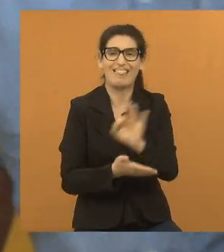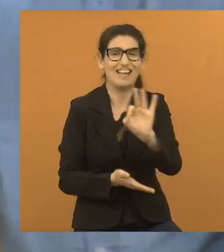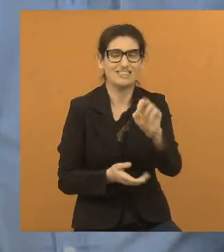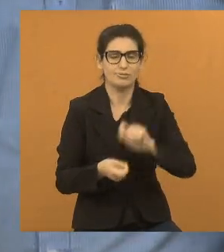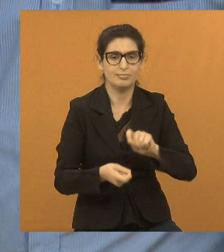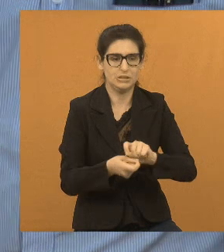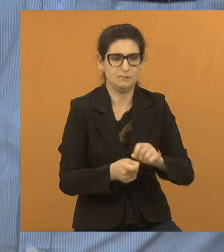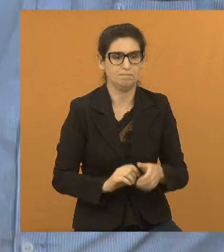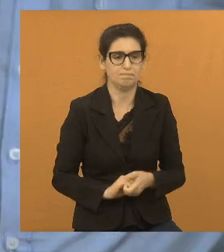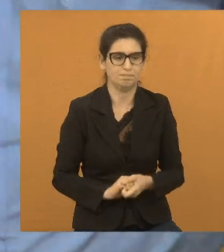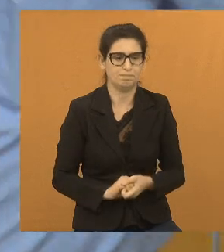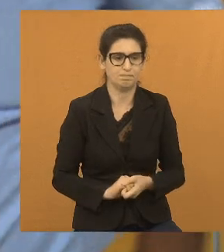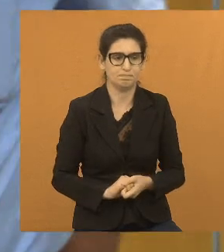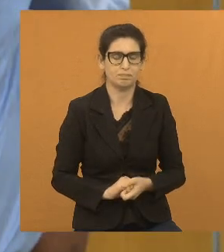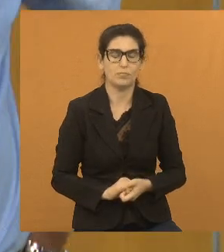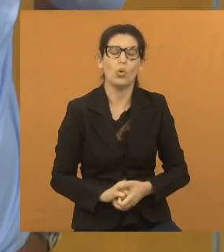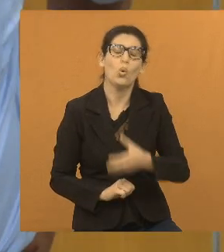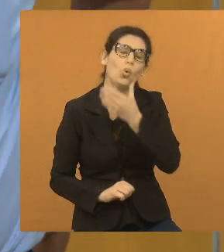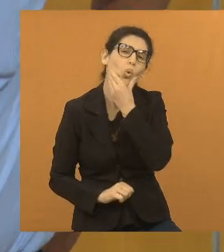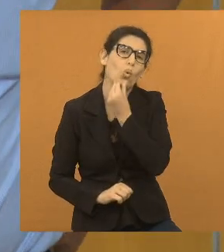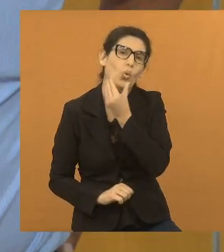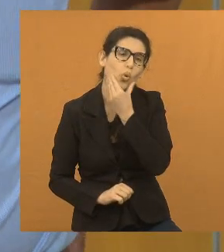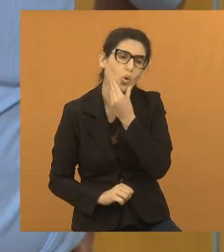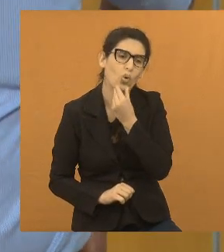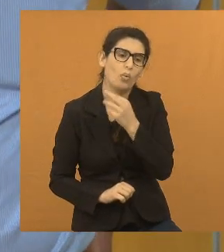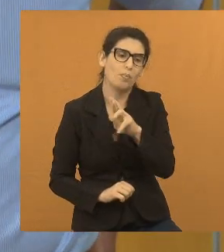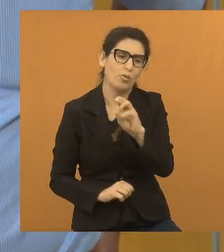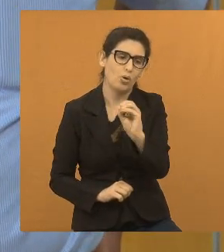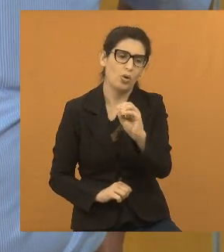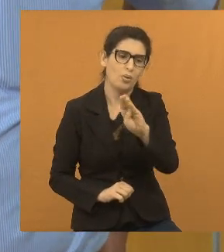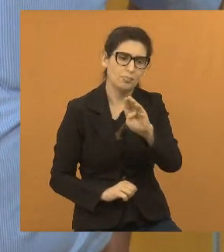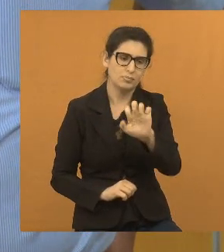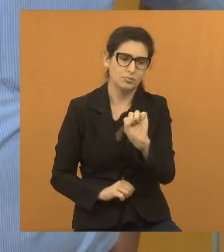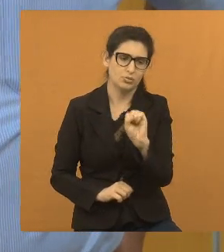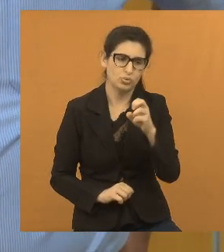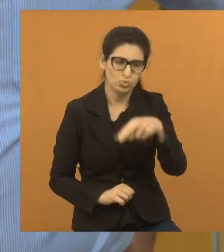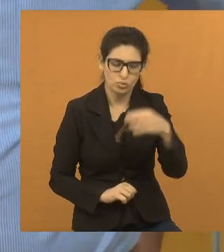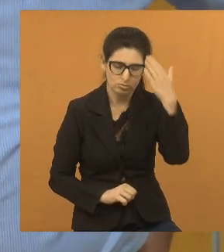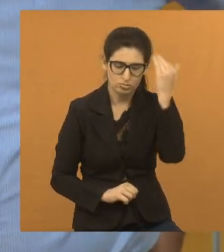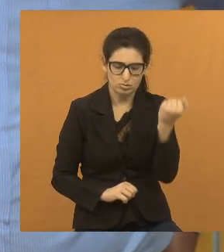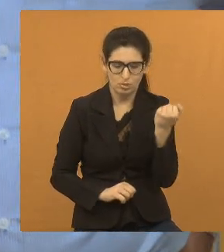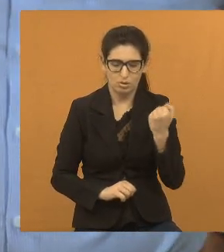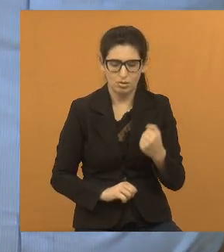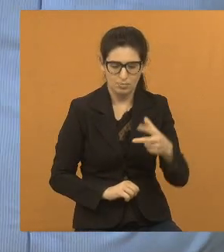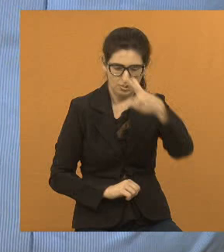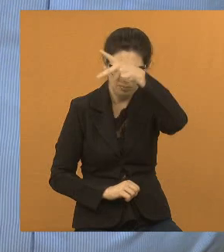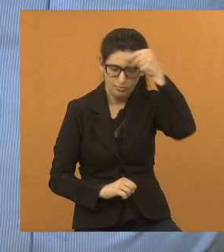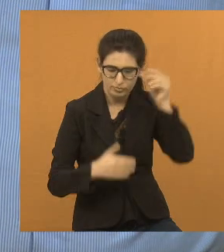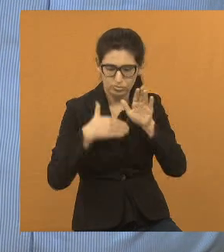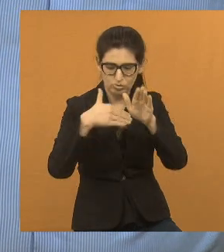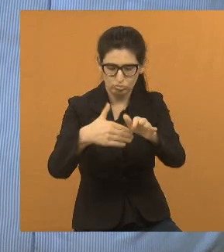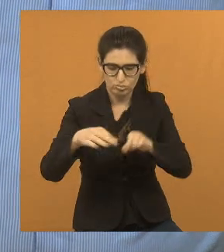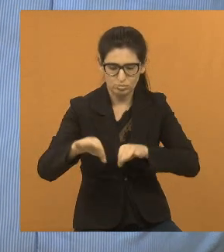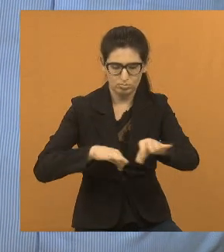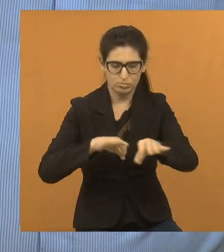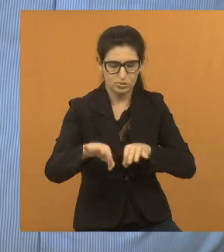Ainda o Robson, ele fala, sabendo que o plano diretor vai direcionar o trabalho da prefeitura para os próximos